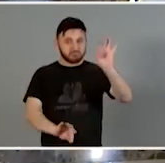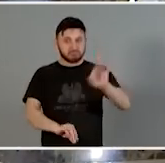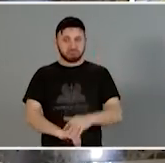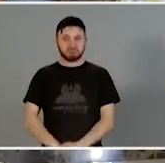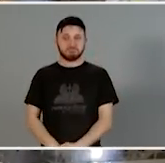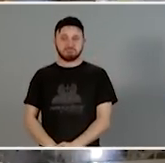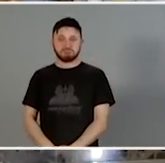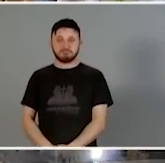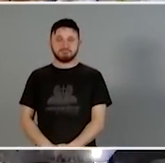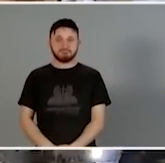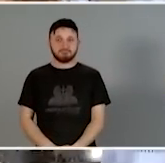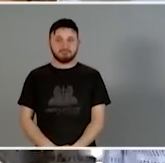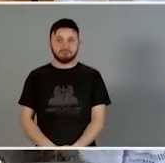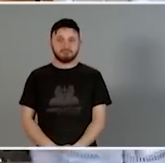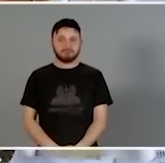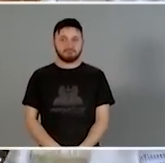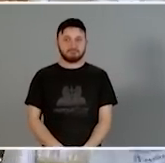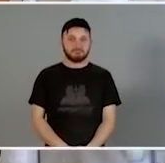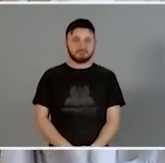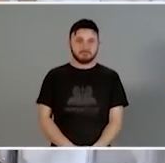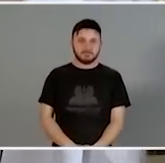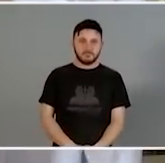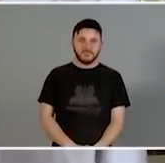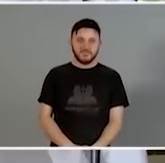Terminou? Tem mais um ali.